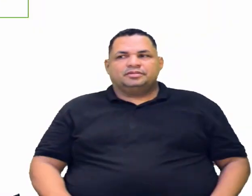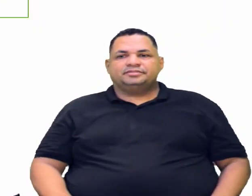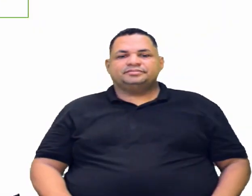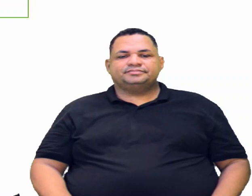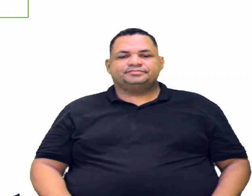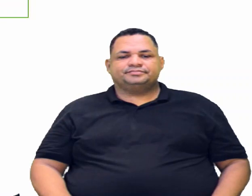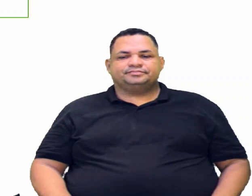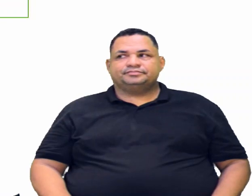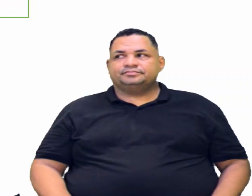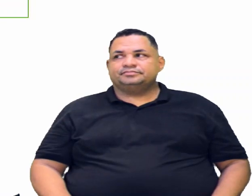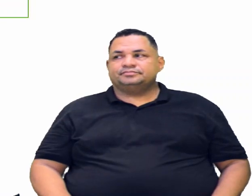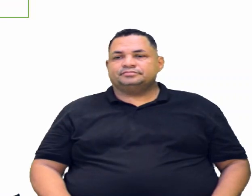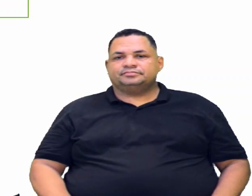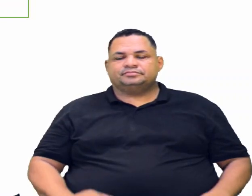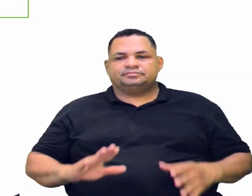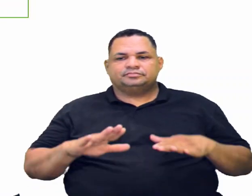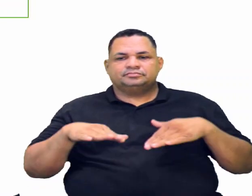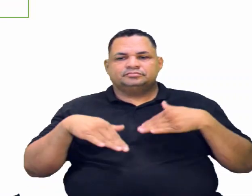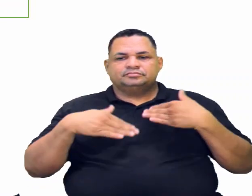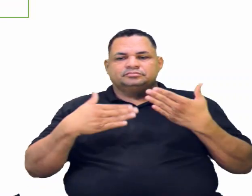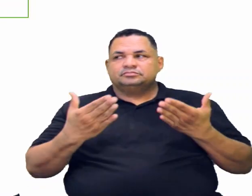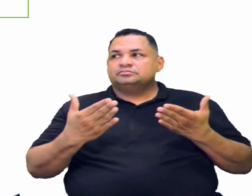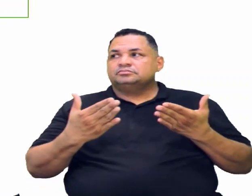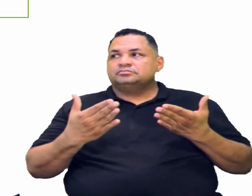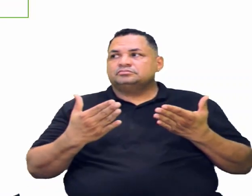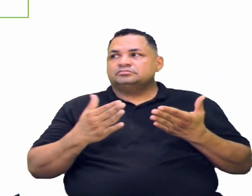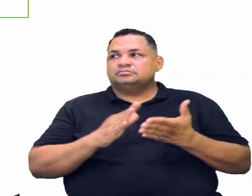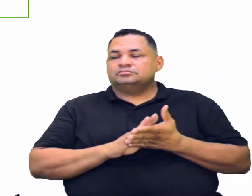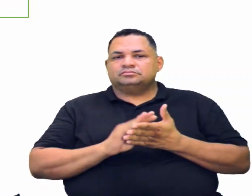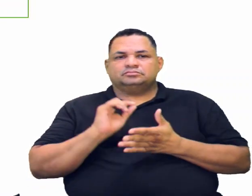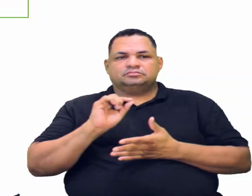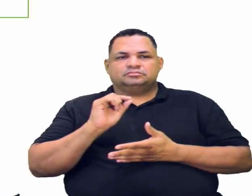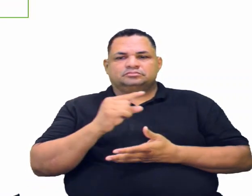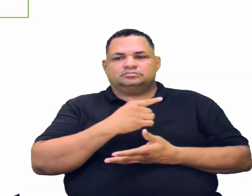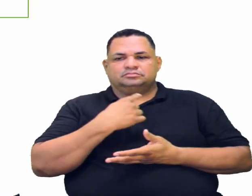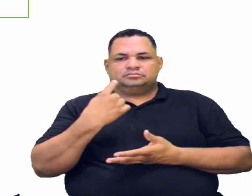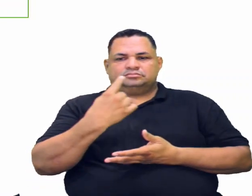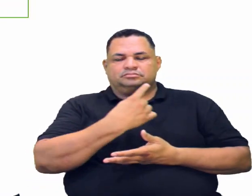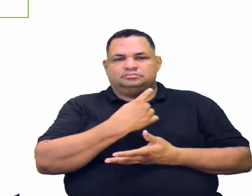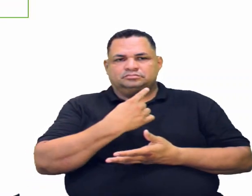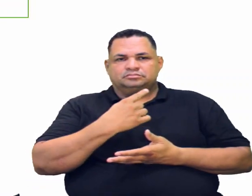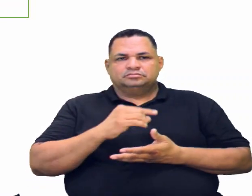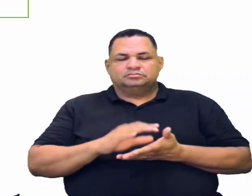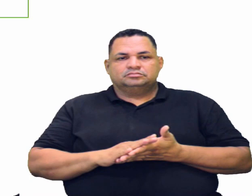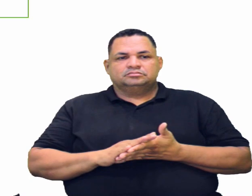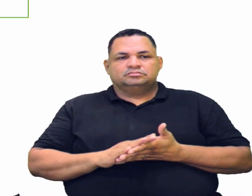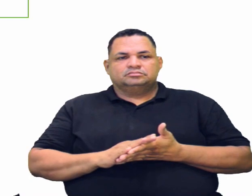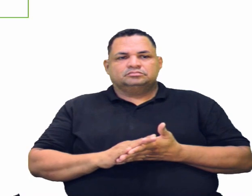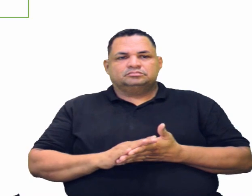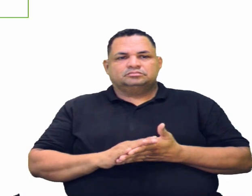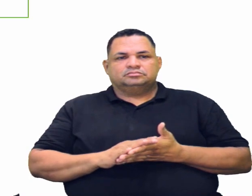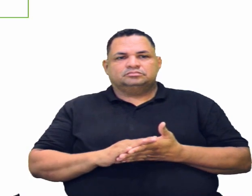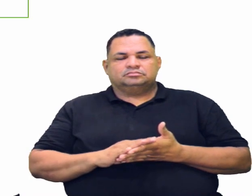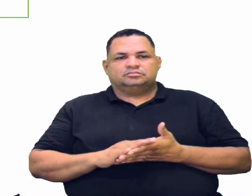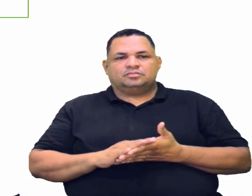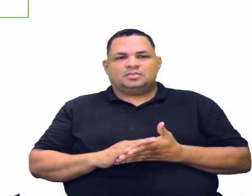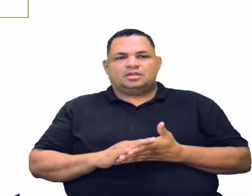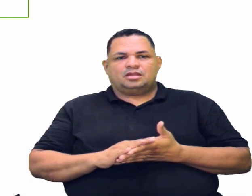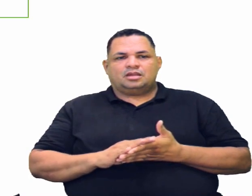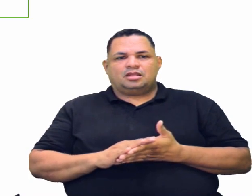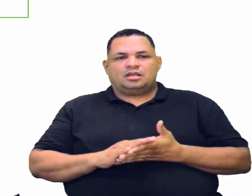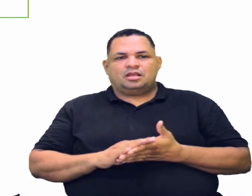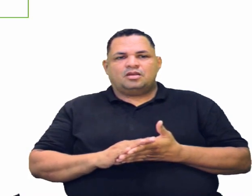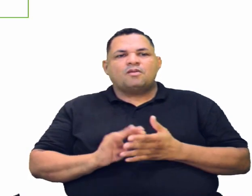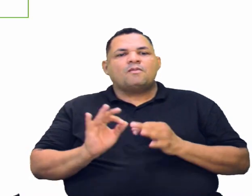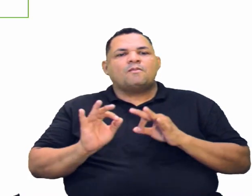para fechar esse primeiro momento sobre a oxidação dos álcools, o que que nós temos? Ó, o resumão. Álcools primário,